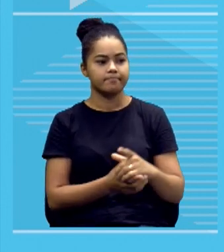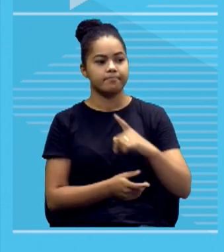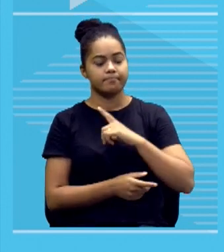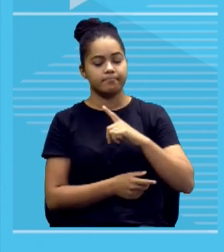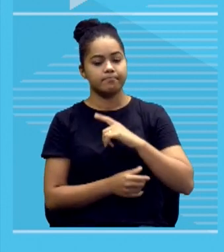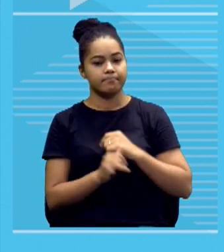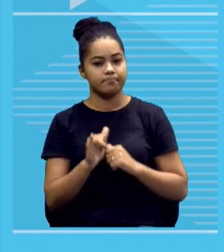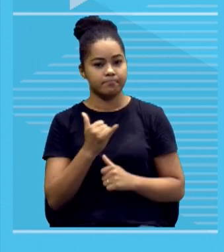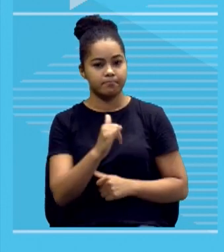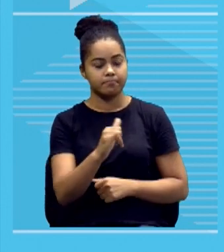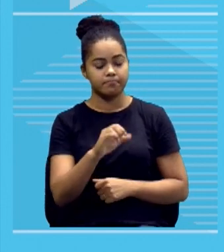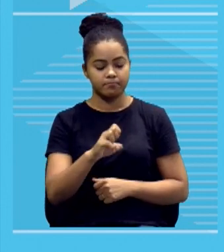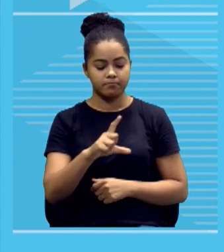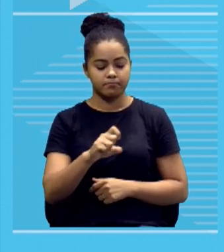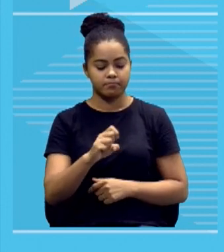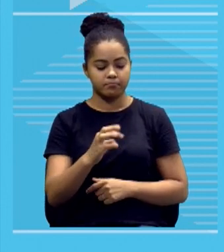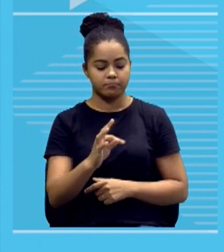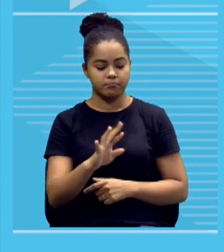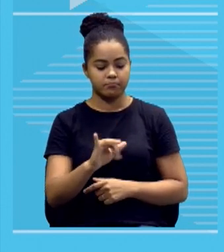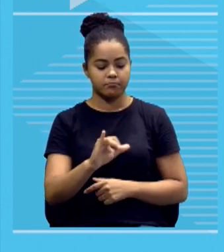elétrica